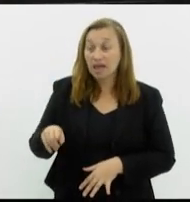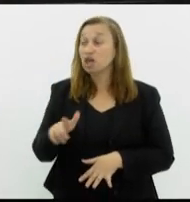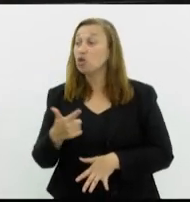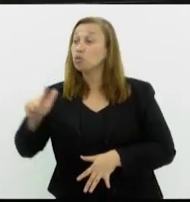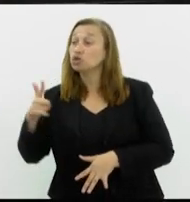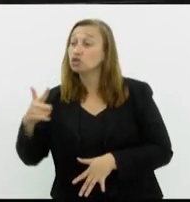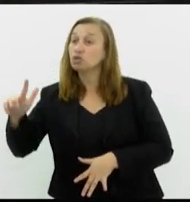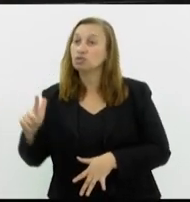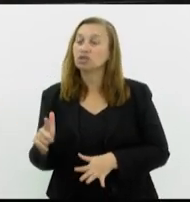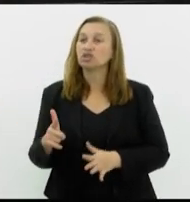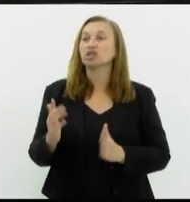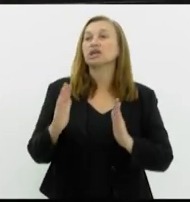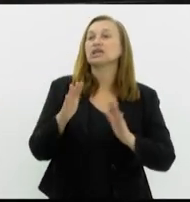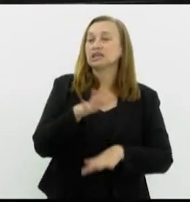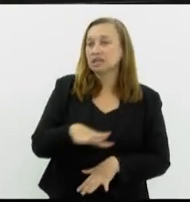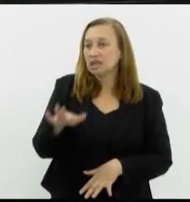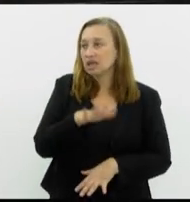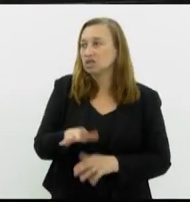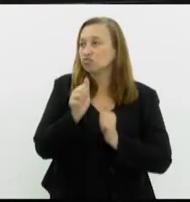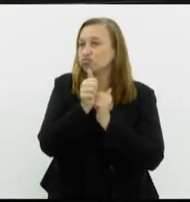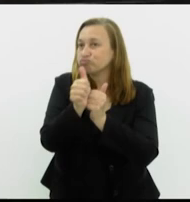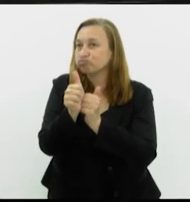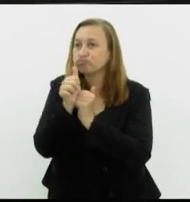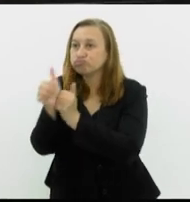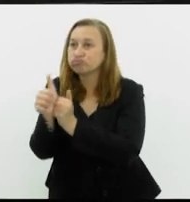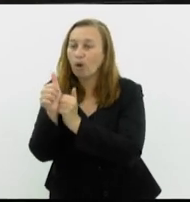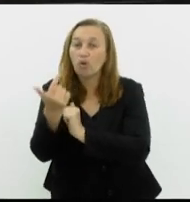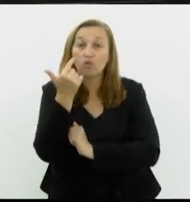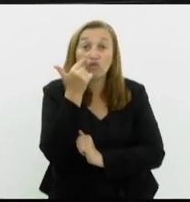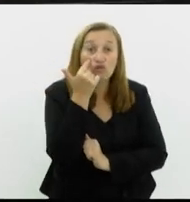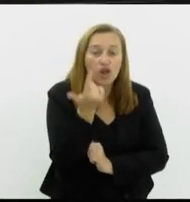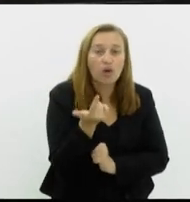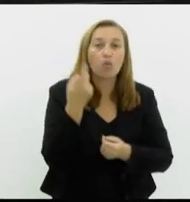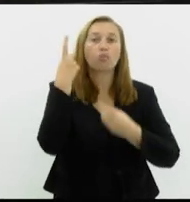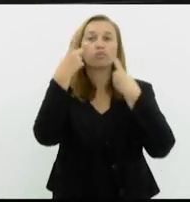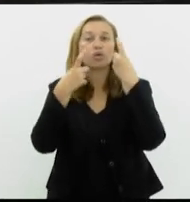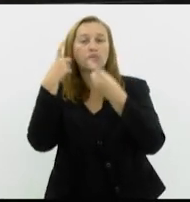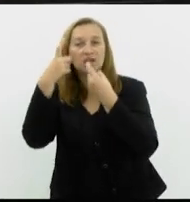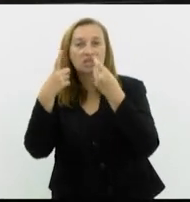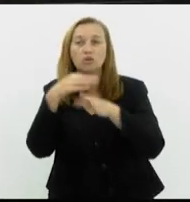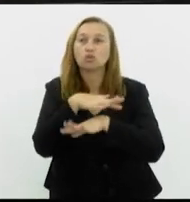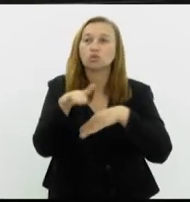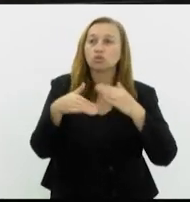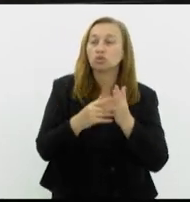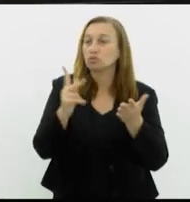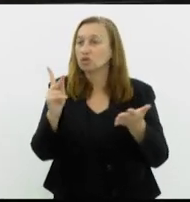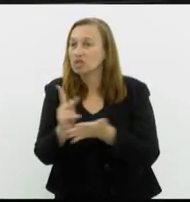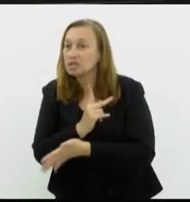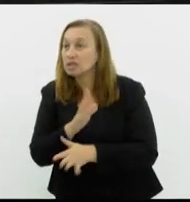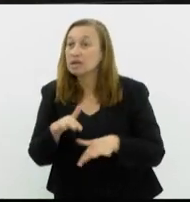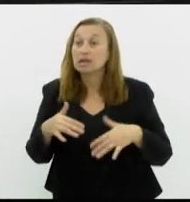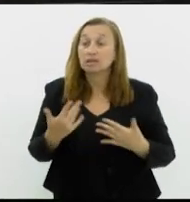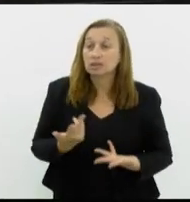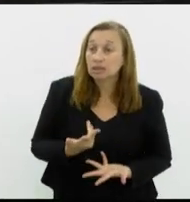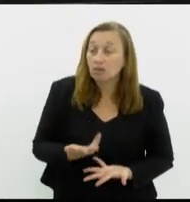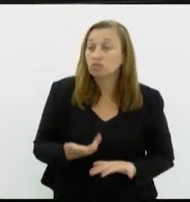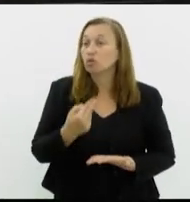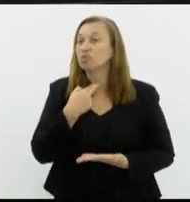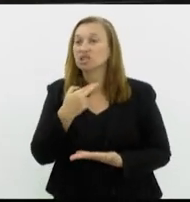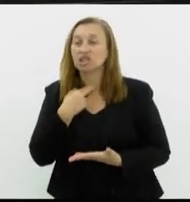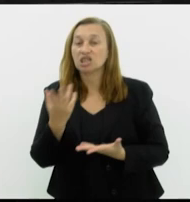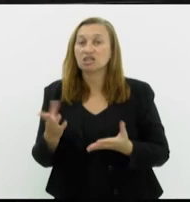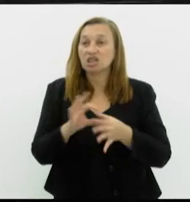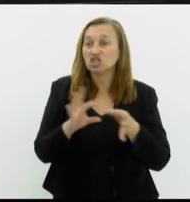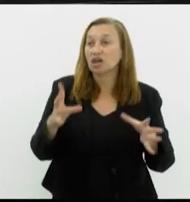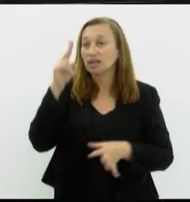outras crianças que a gente acompanhou e vê como preocupação toda essa situação. E aí eu não poderia deixar de